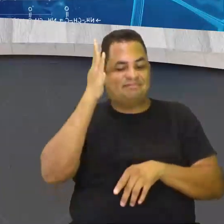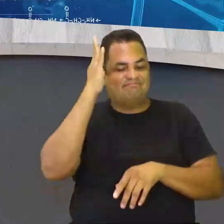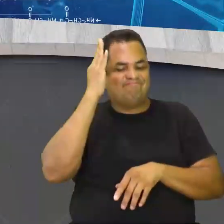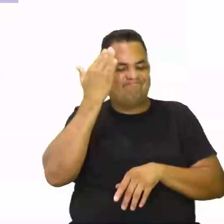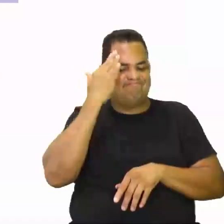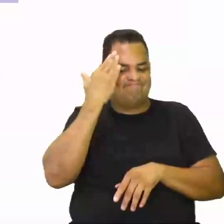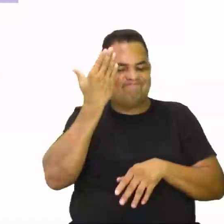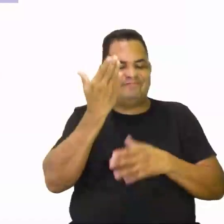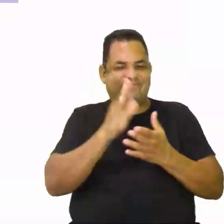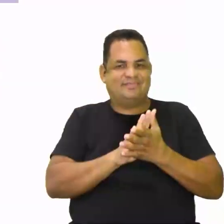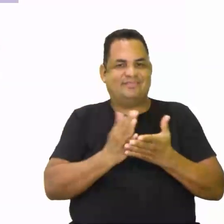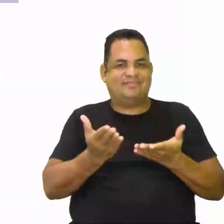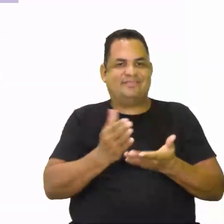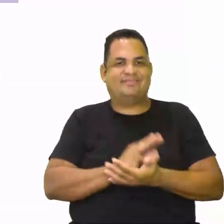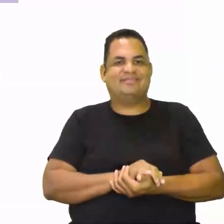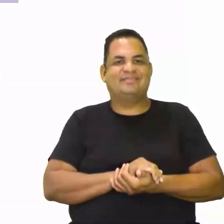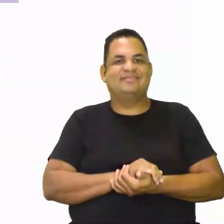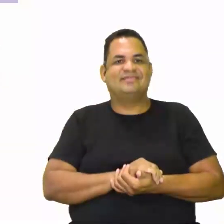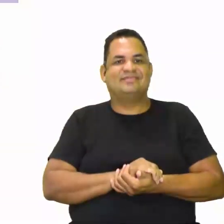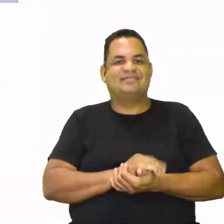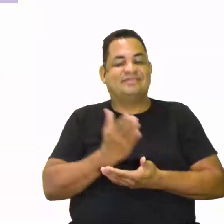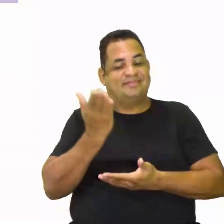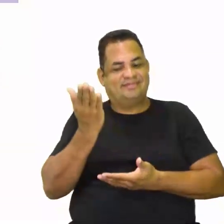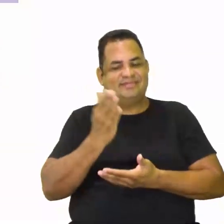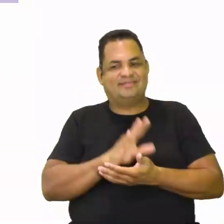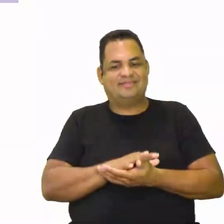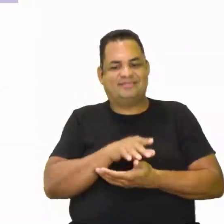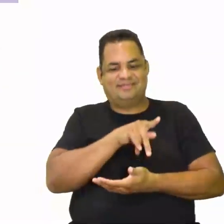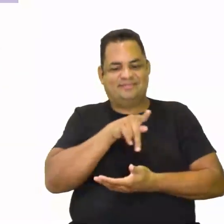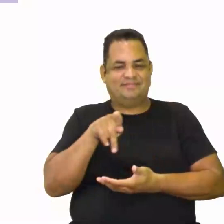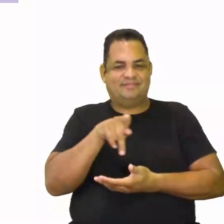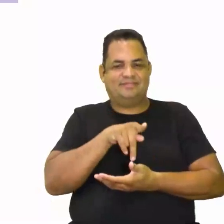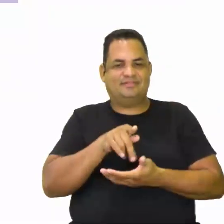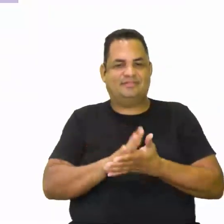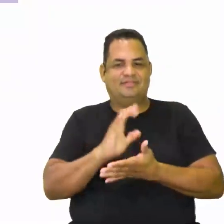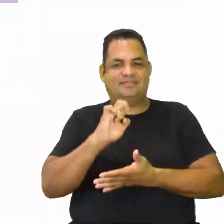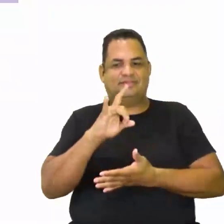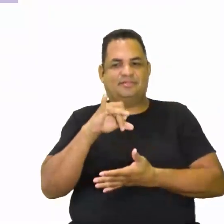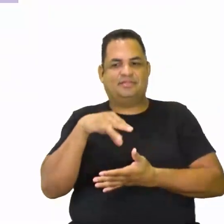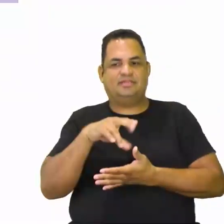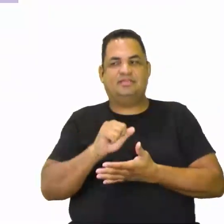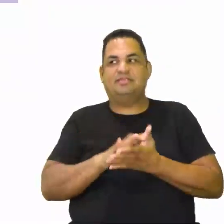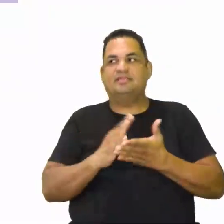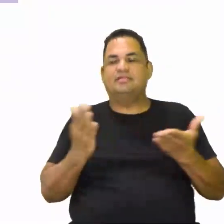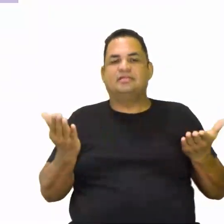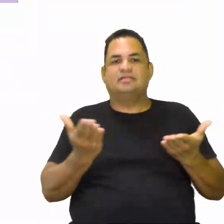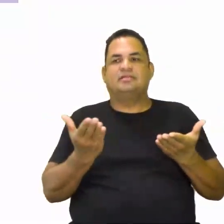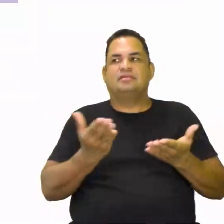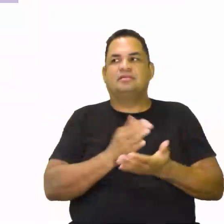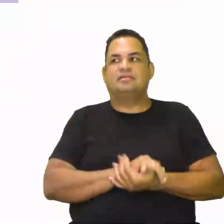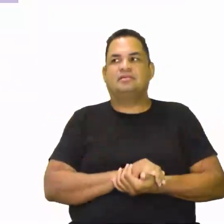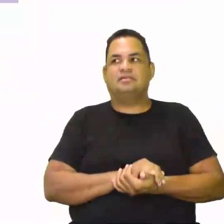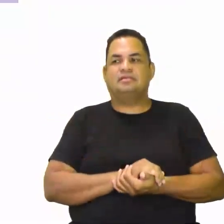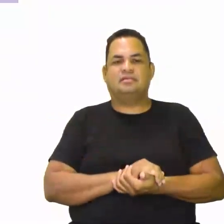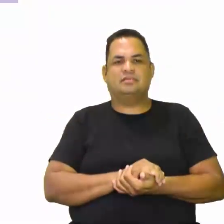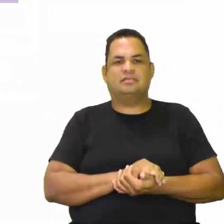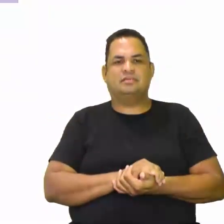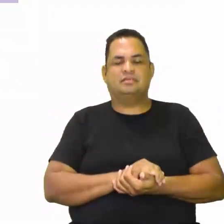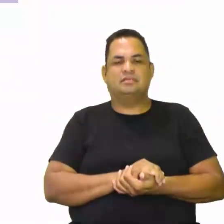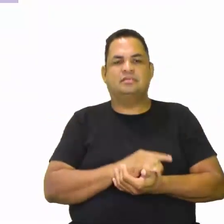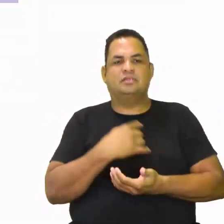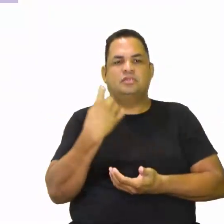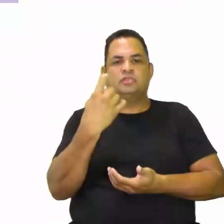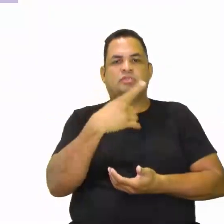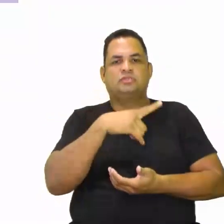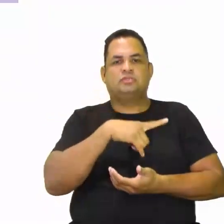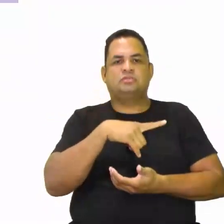beleza? Eu falo a senhora com todo respeito, mas a você, professora Sabrina. Então vamos em frente agora, meu caro aluno, porque nós temos